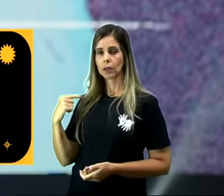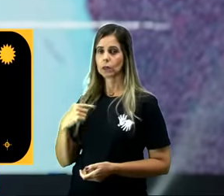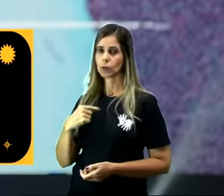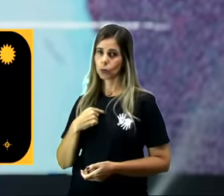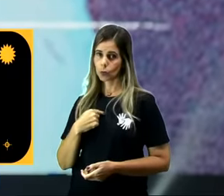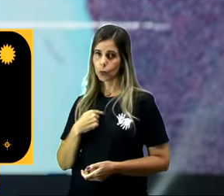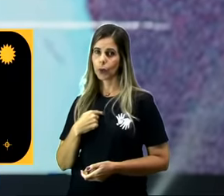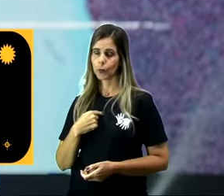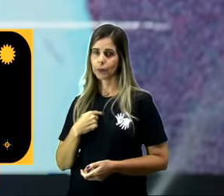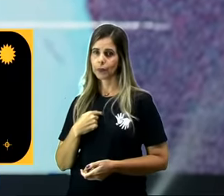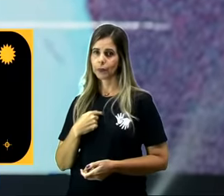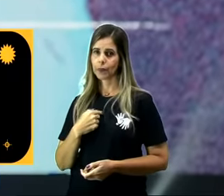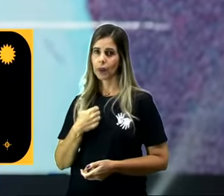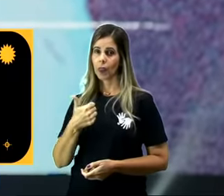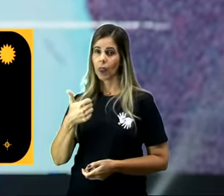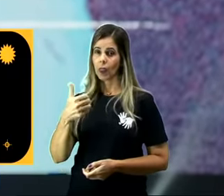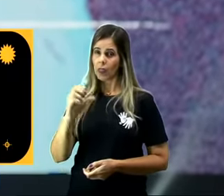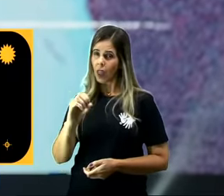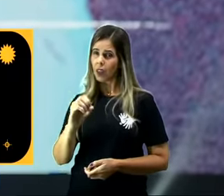que há 10 anos atrás